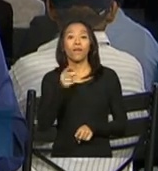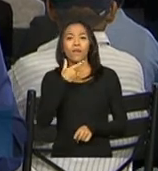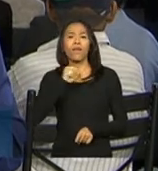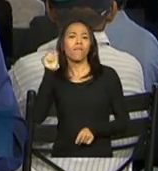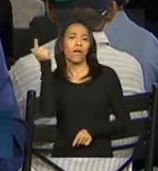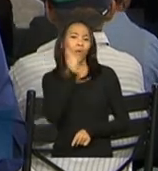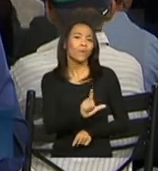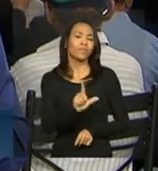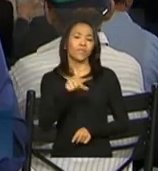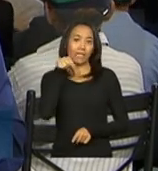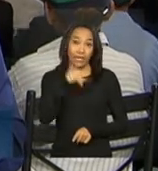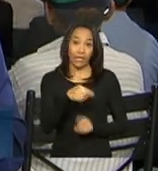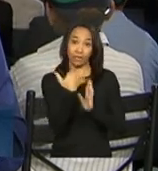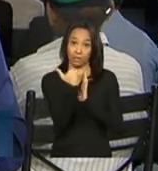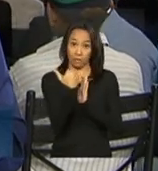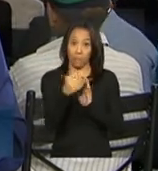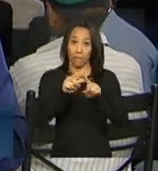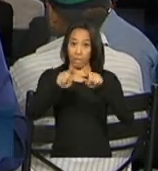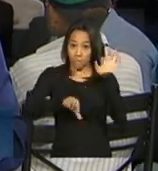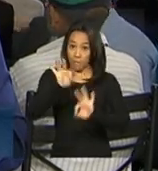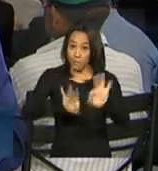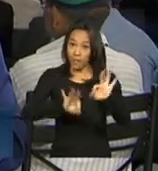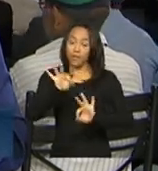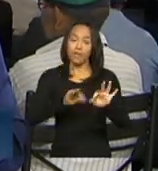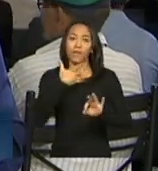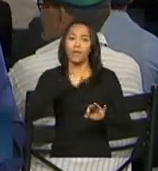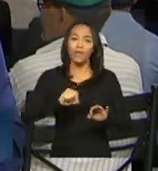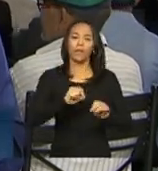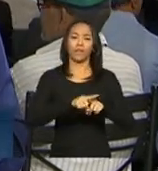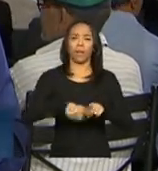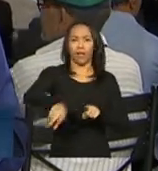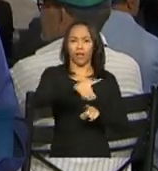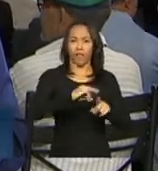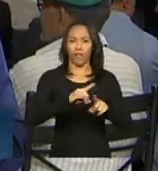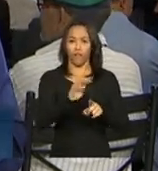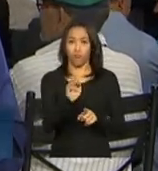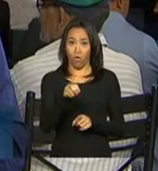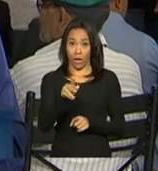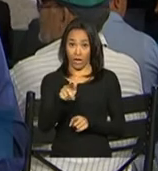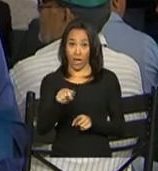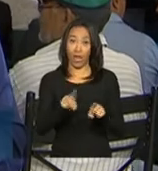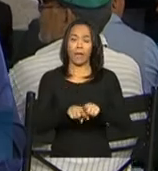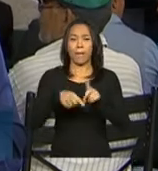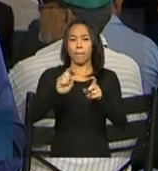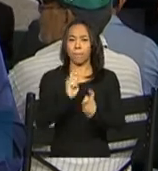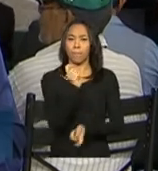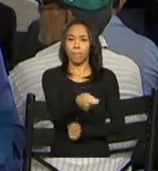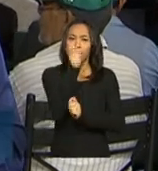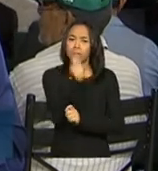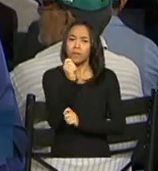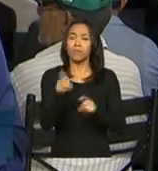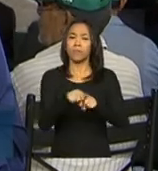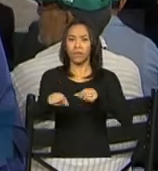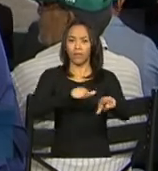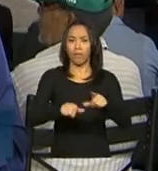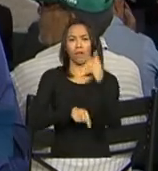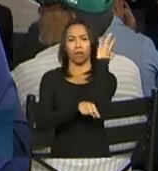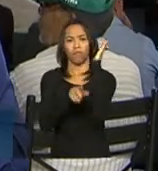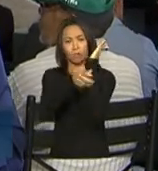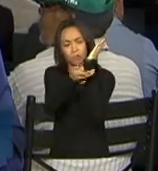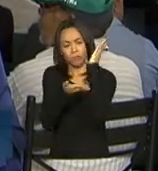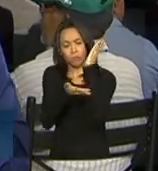pelas ações deste plano os assentados da reforma agrária, pescadores, extrativistas e povos de